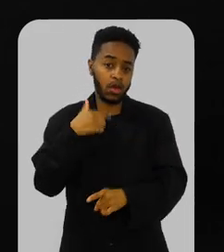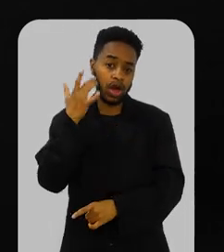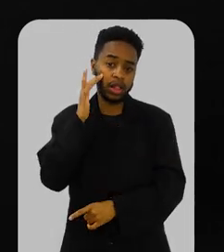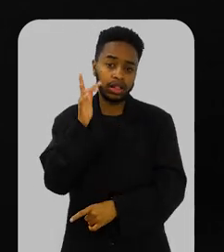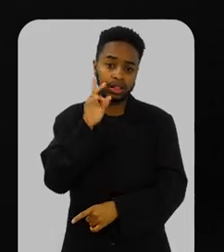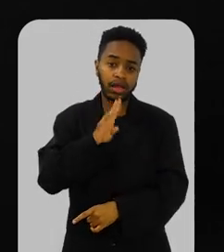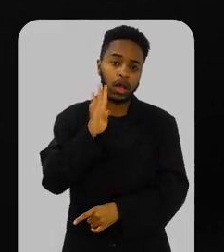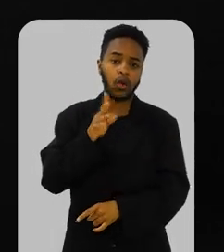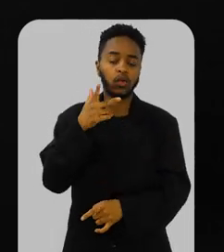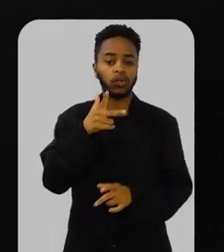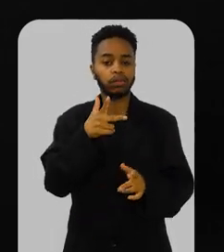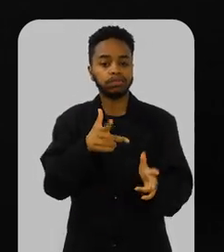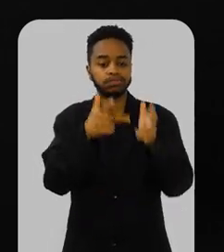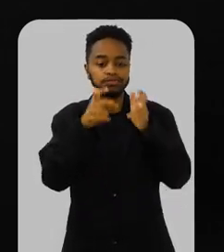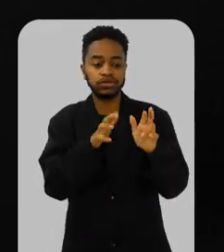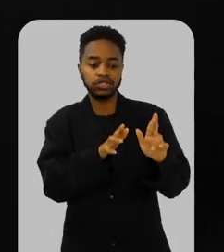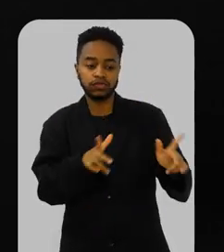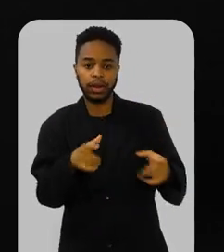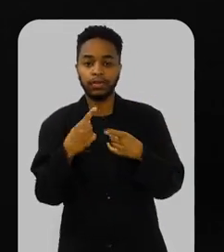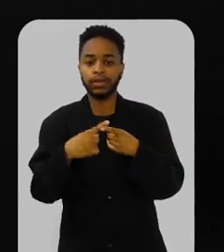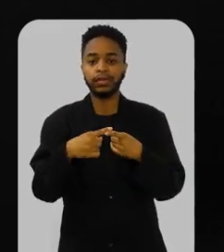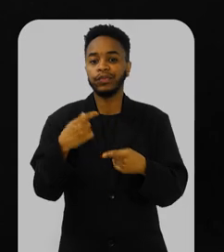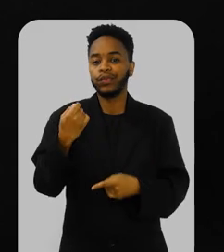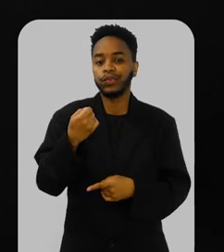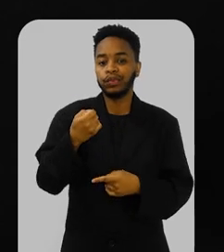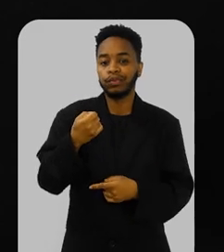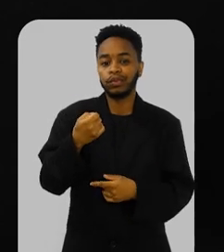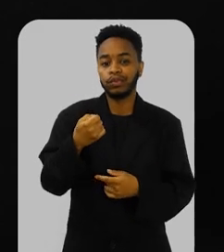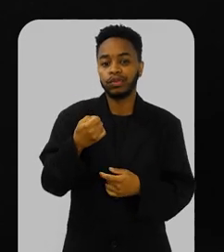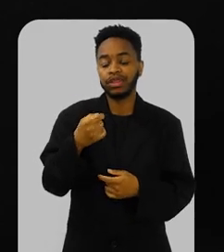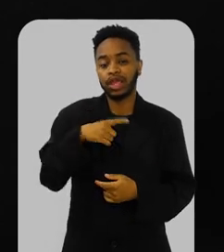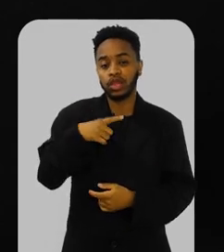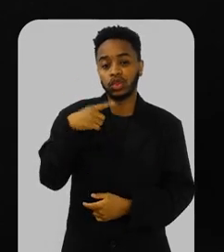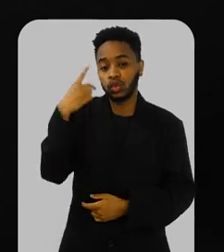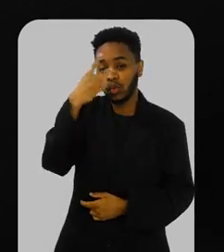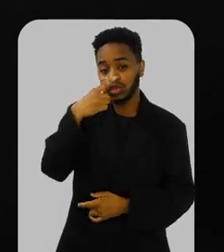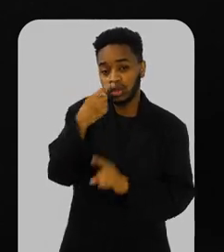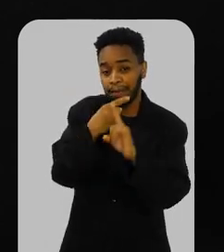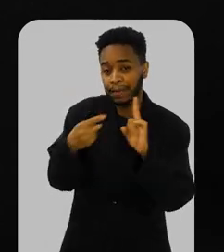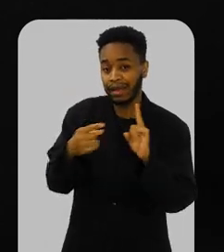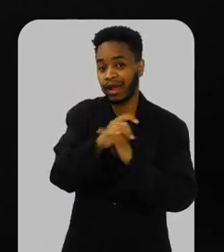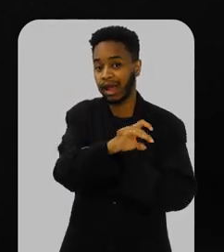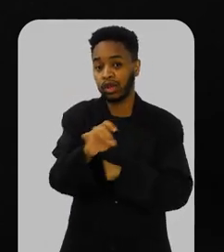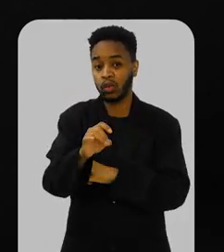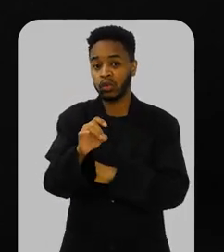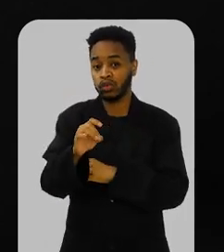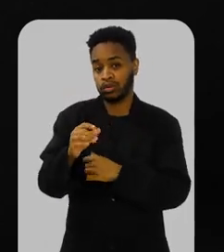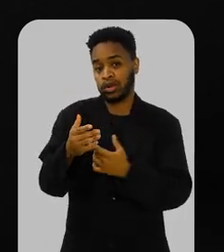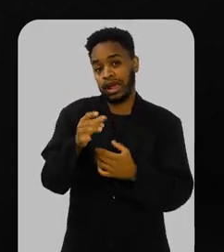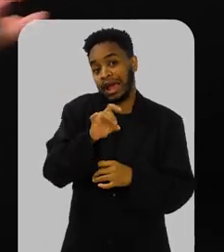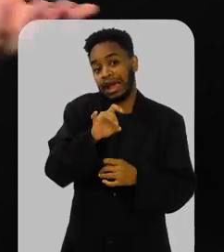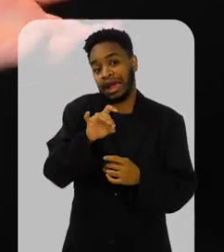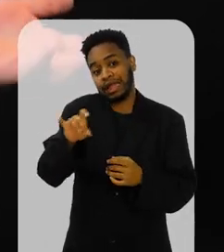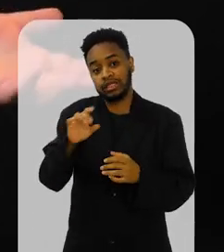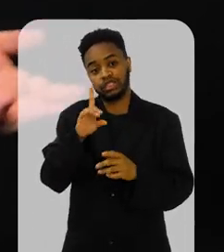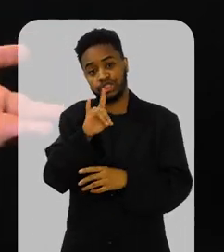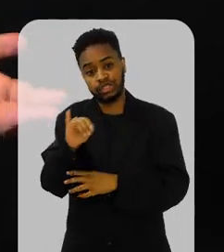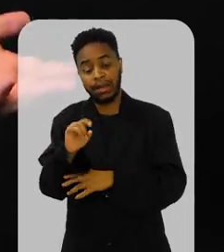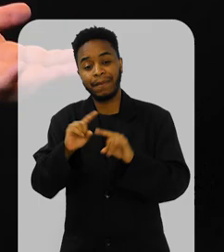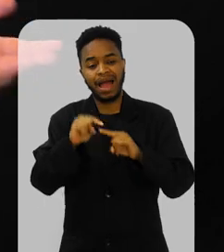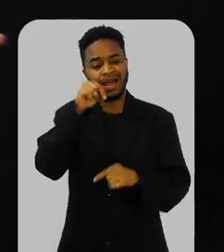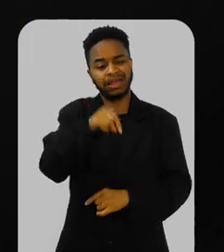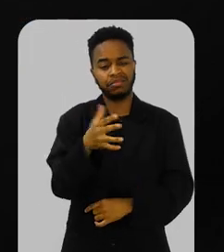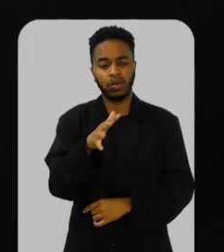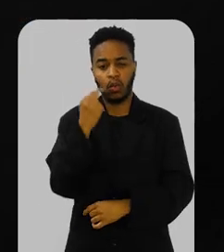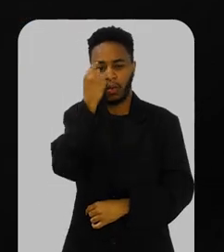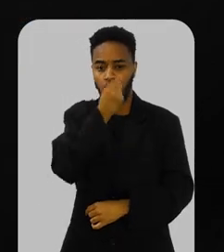conseguir trazer esse olhar diferente. E lá você precisa sustentar um espetáculo de 2 horas e meia para cada boi por noite. Aqui a gente está falando de um